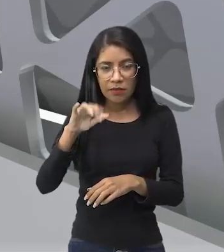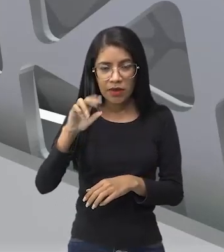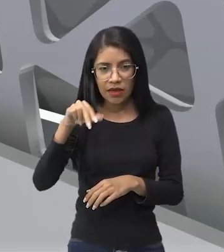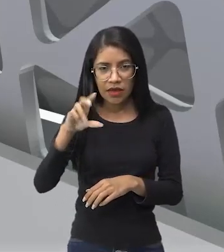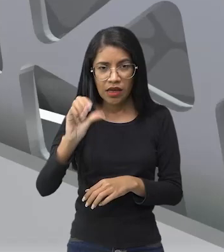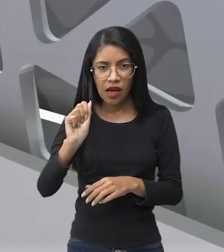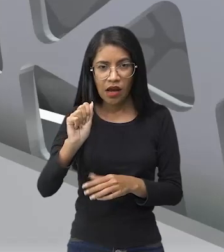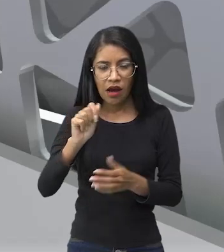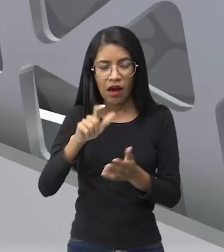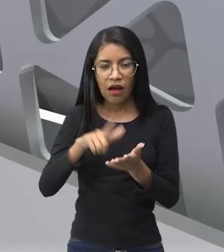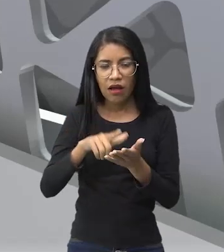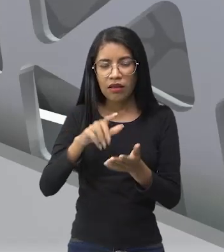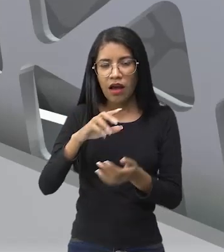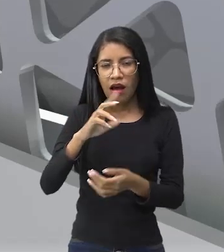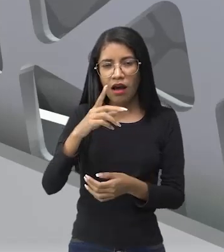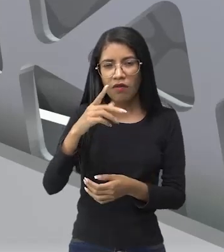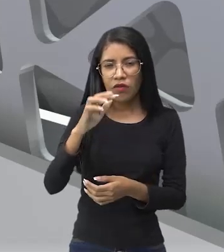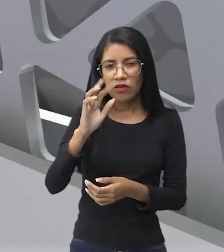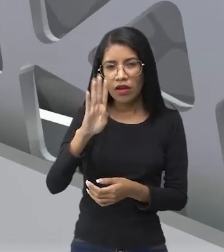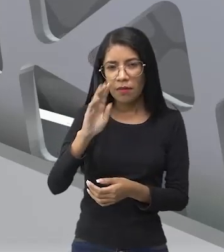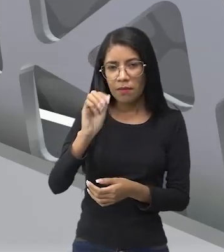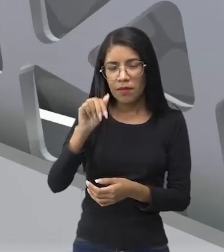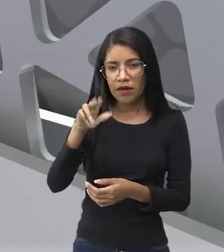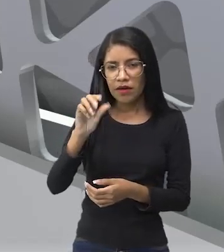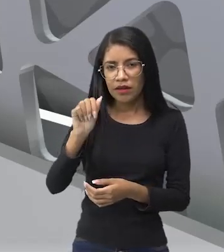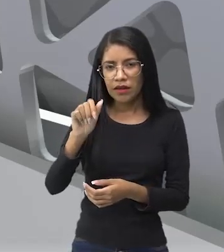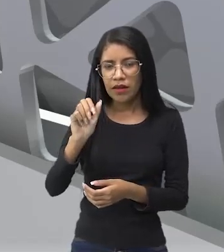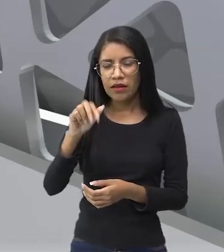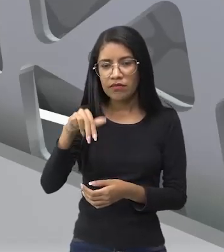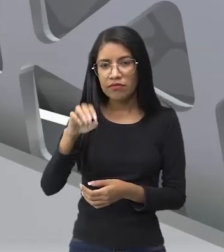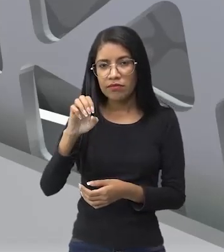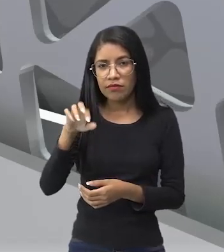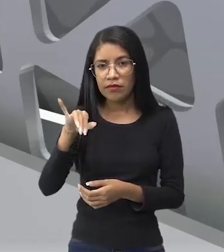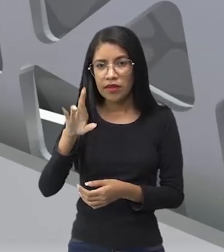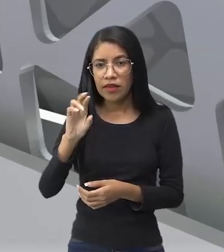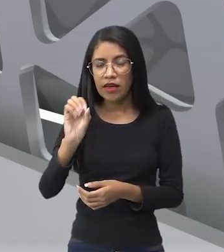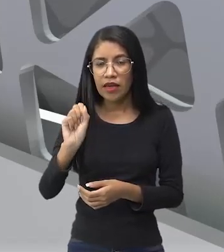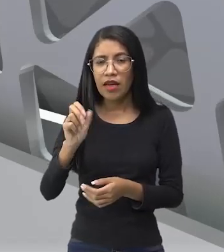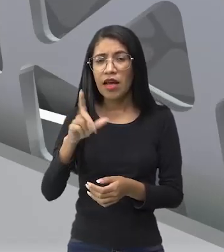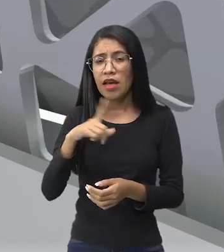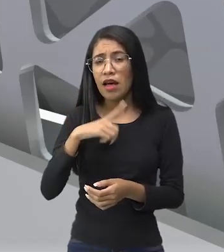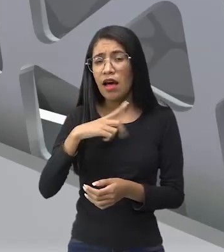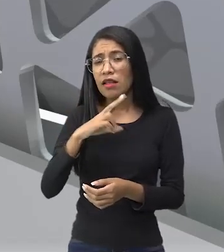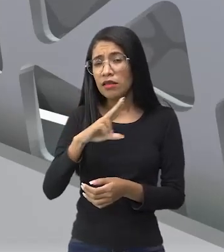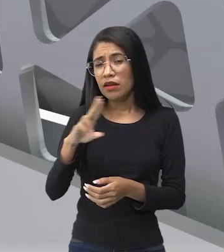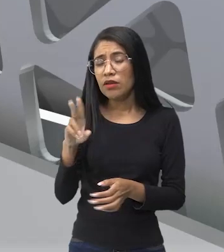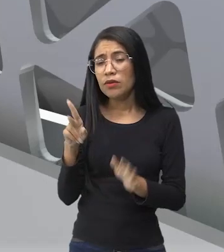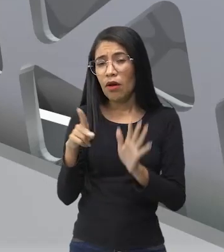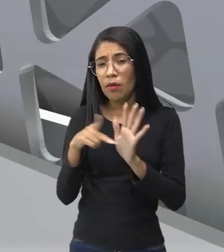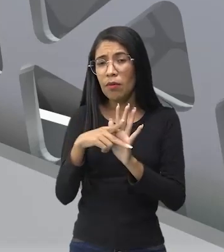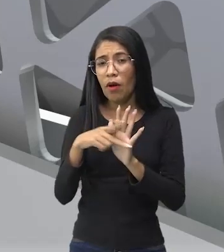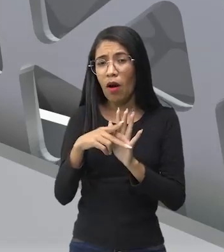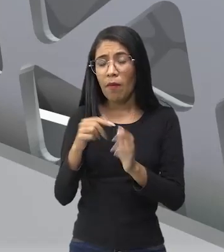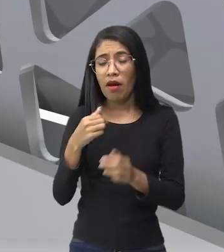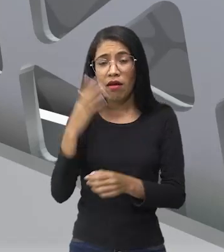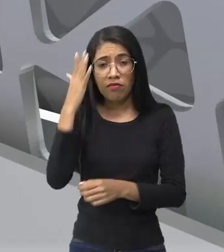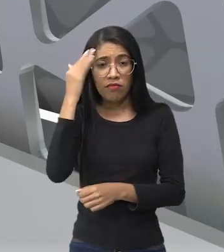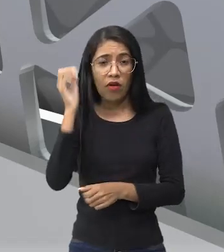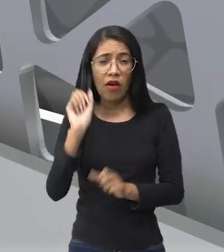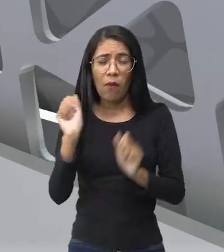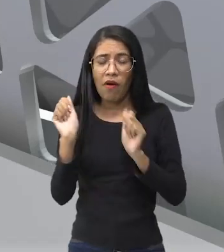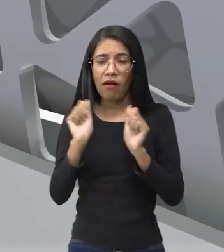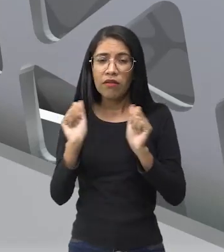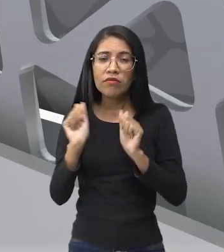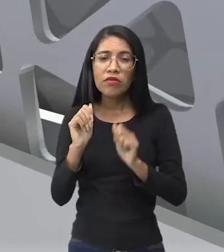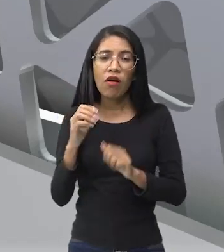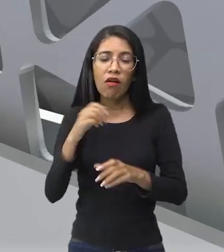de bananeira e na brasa, como é que se dá o nome? Aí as pessoas, muitos não sabem. Então, eu sei, porque eu adoro, né,